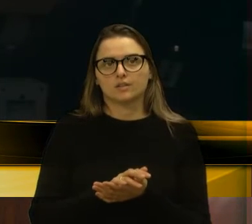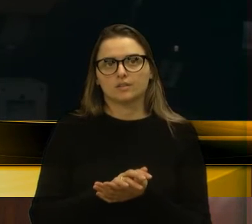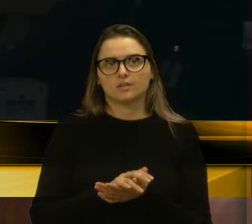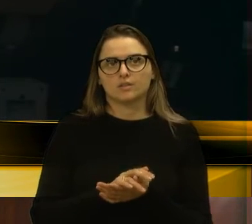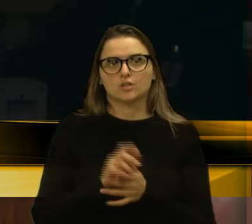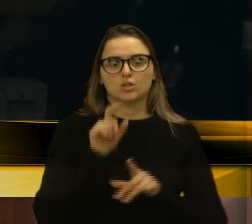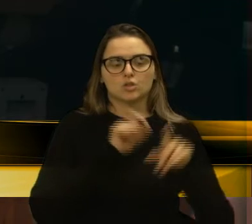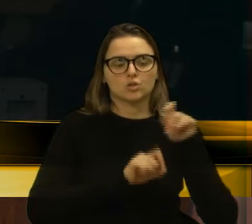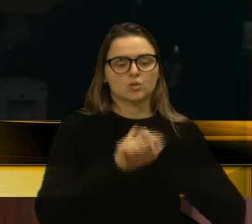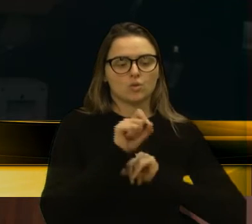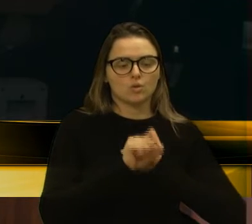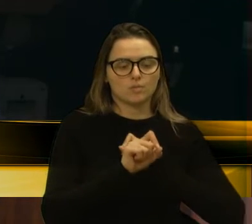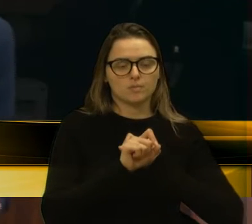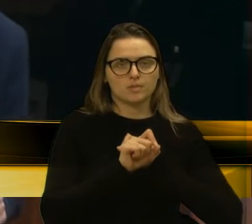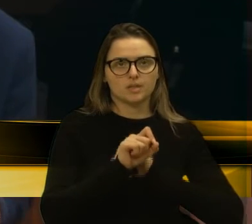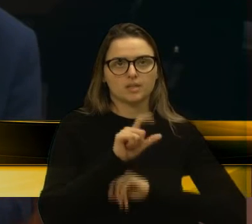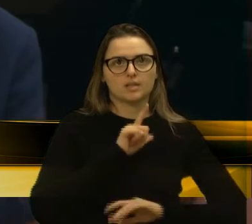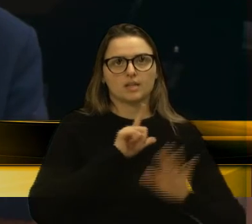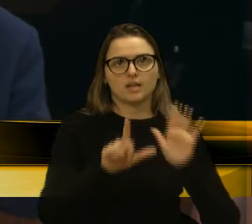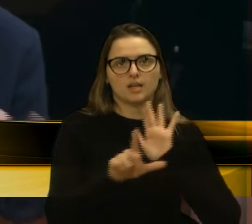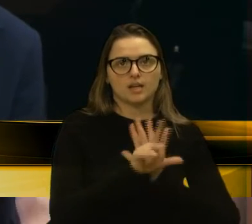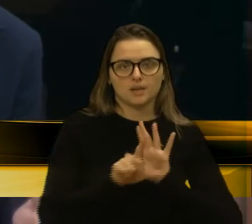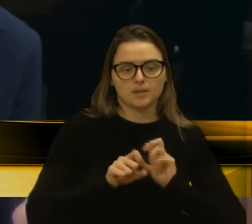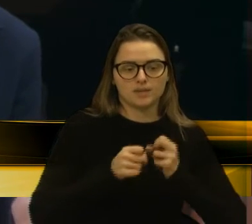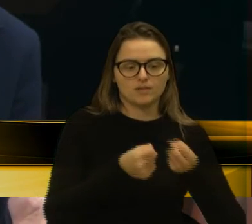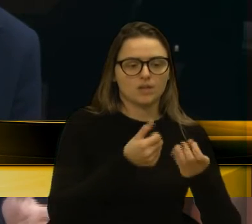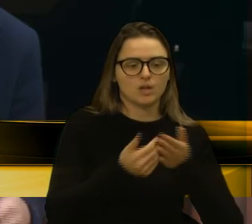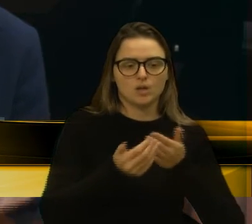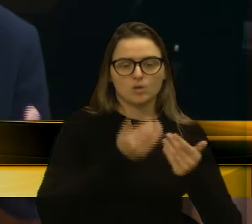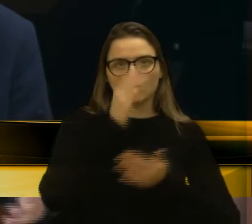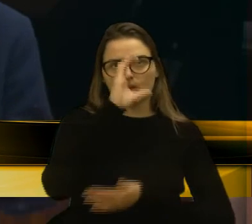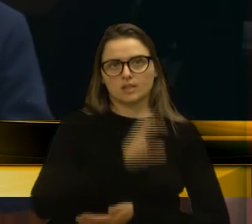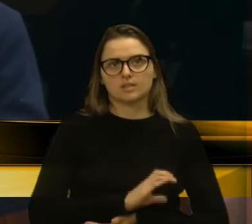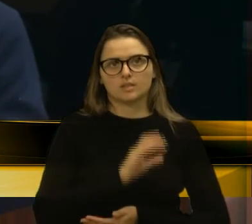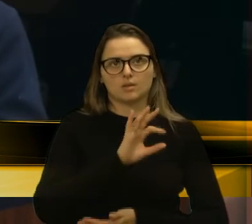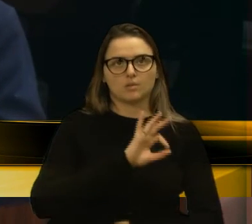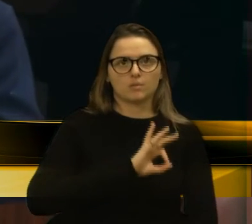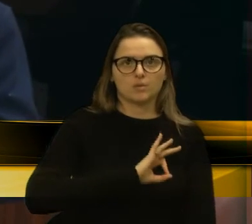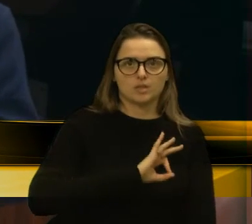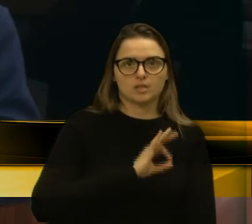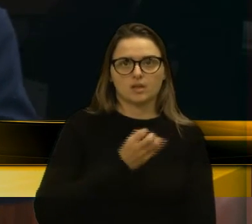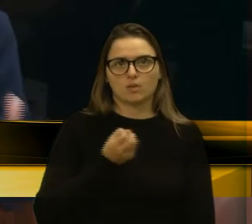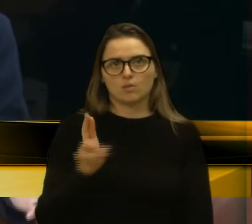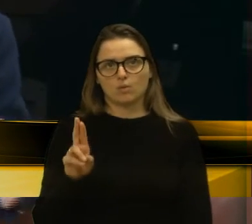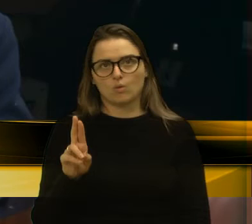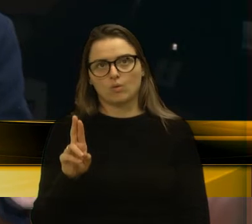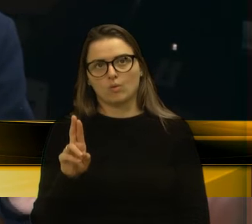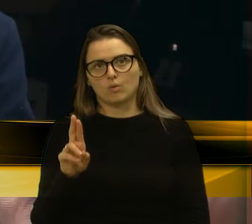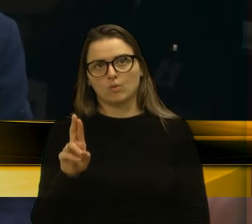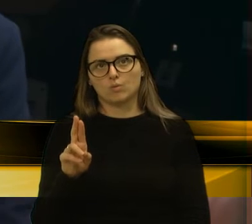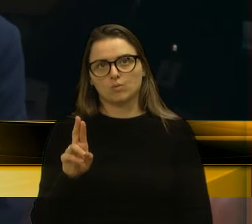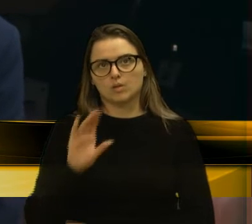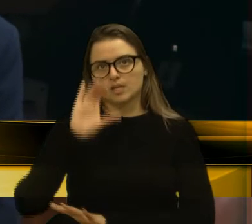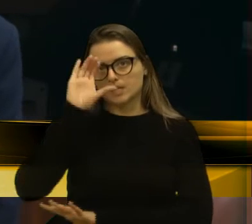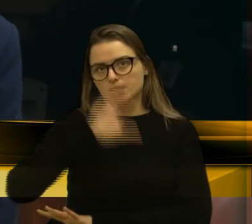legítima defesa, hoje em dia, ela é prevista para qualquer cidadão, seja policial ou seja cidadão comum.